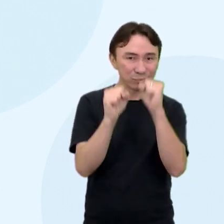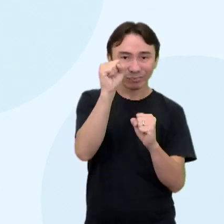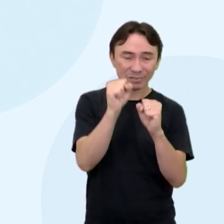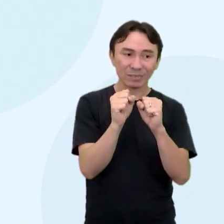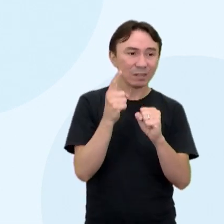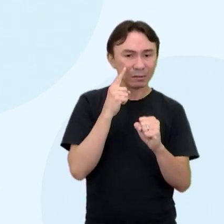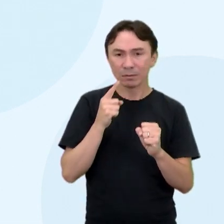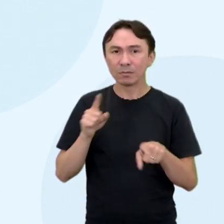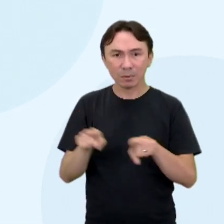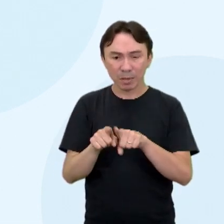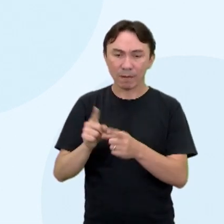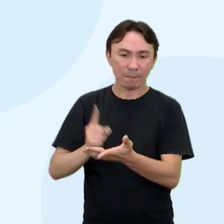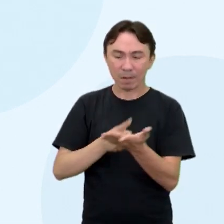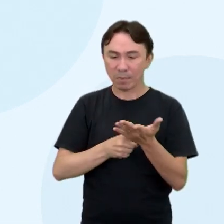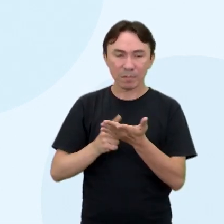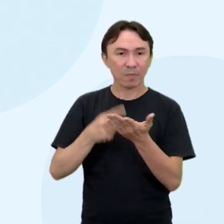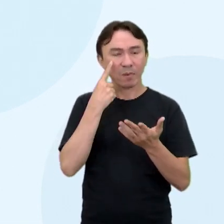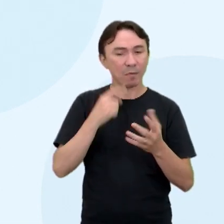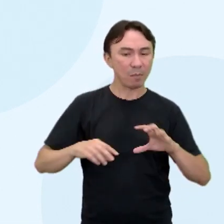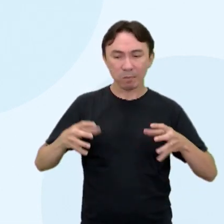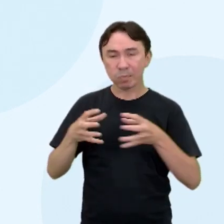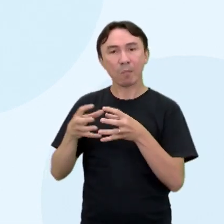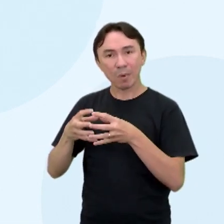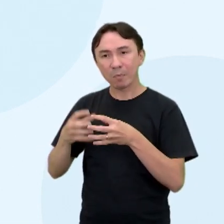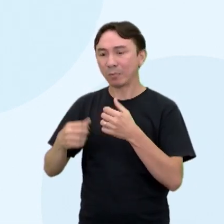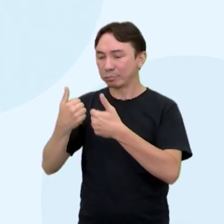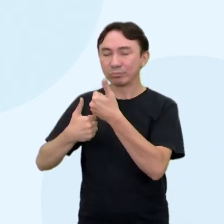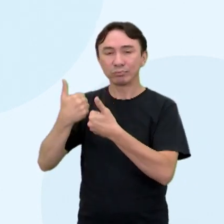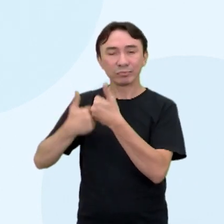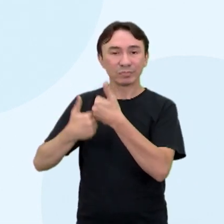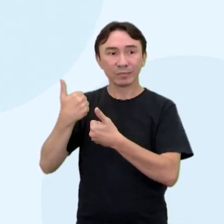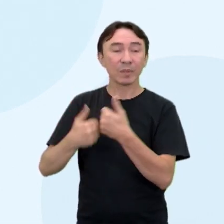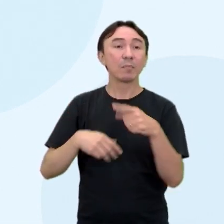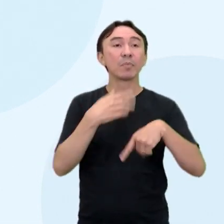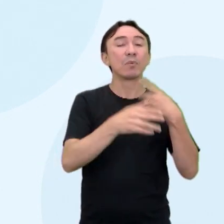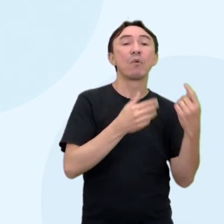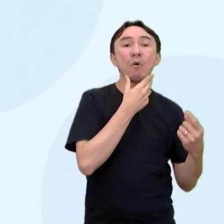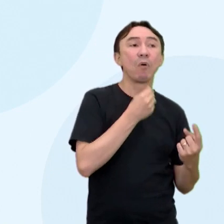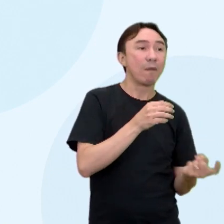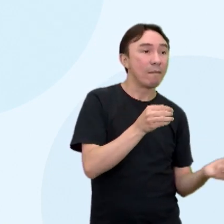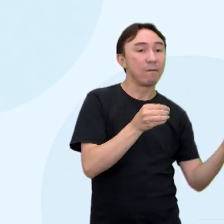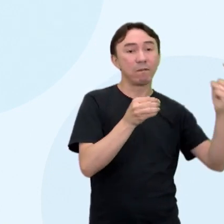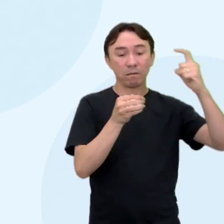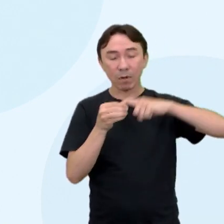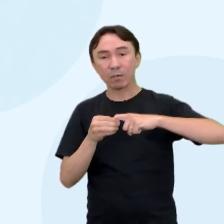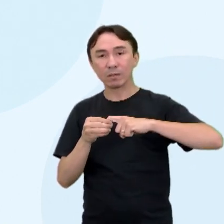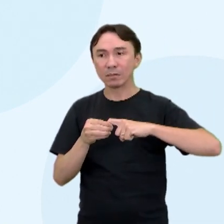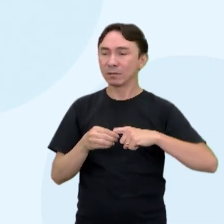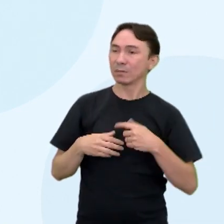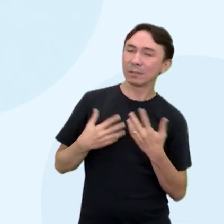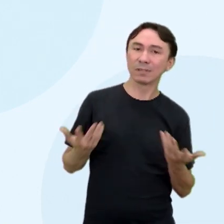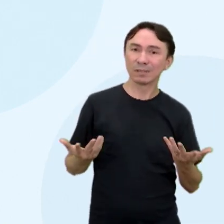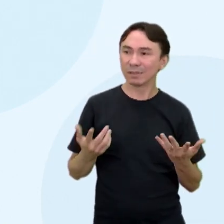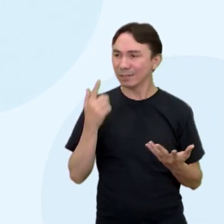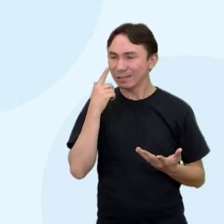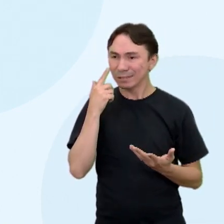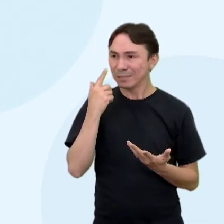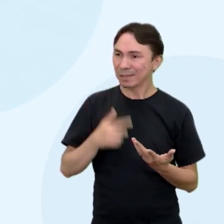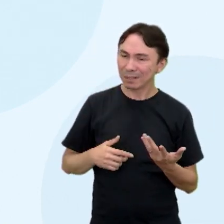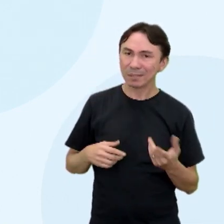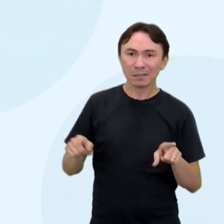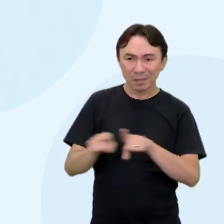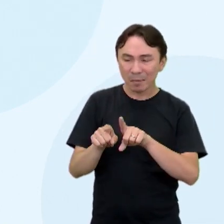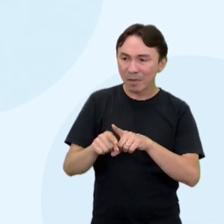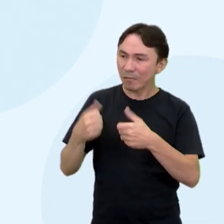E aí elas começam a fazer muito sucesso, os times de mulheres de fábrica, e quando os homens voltam, eles falam, e aí, vocês se apropriaram até do jogo de